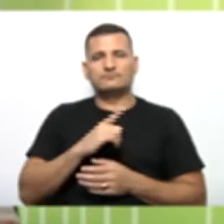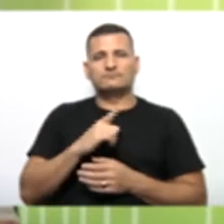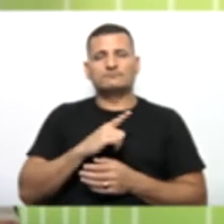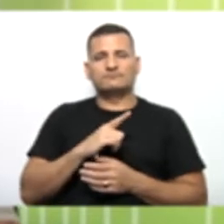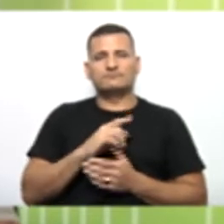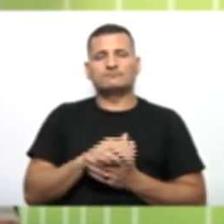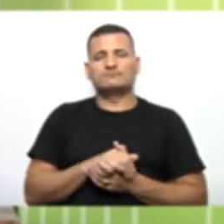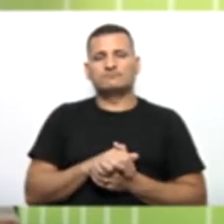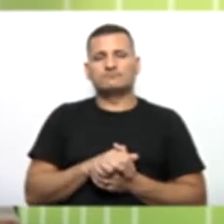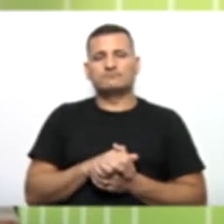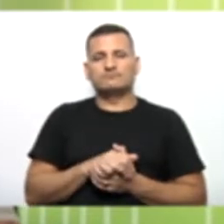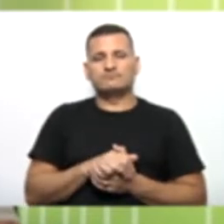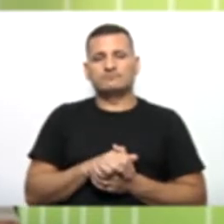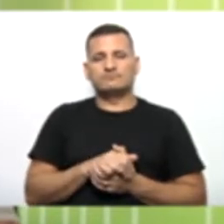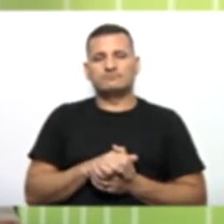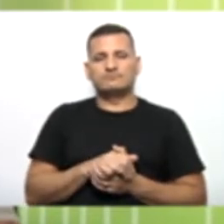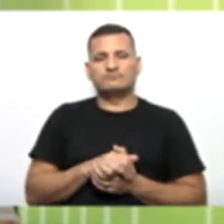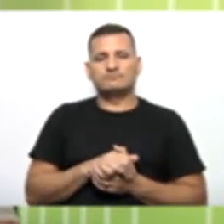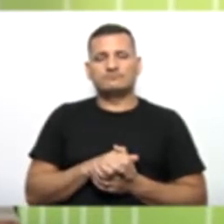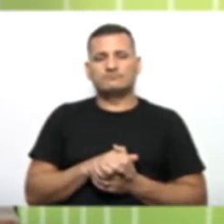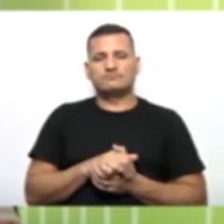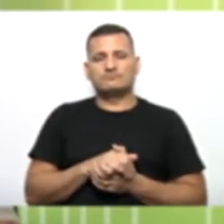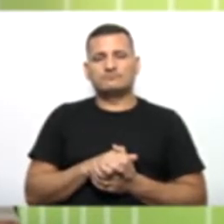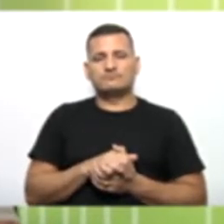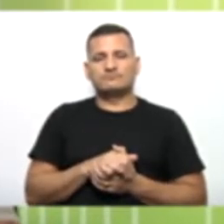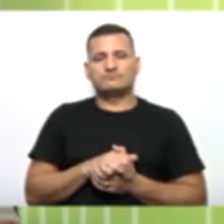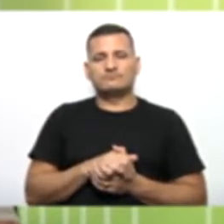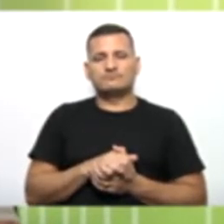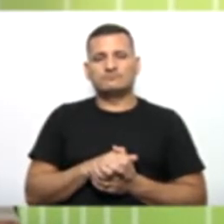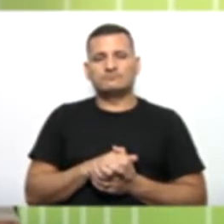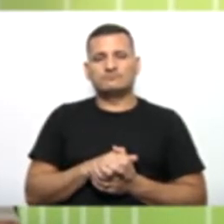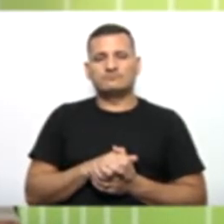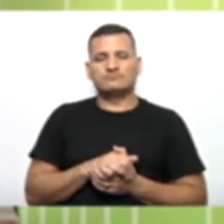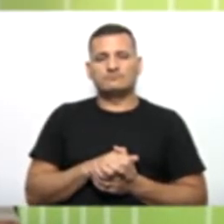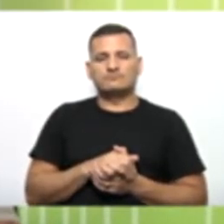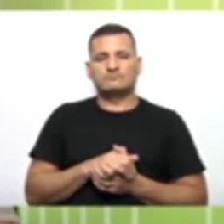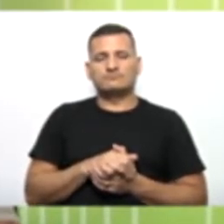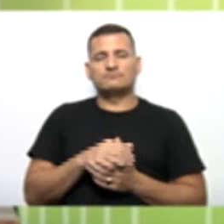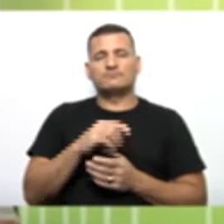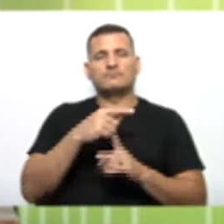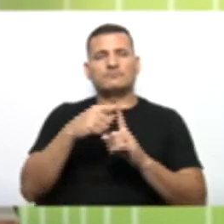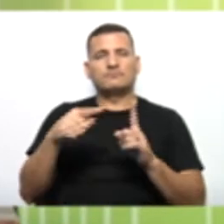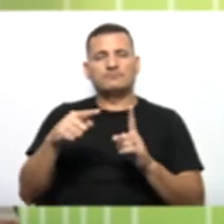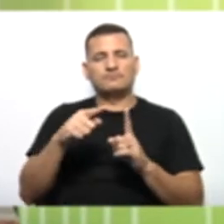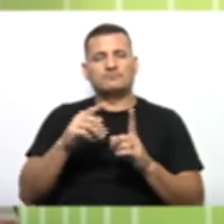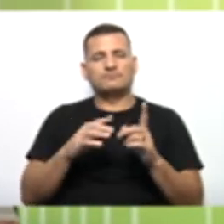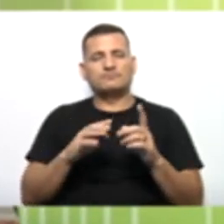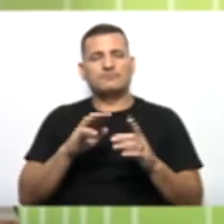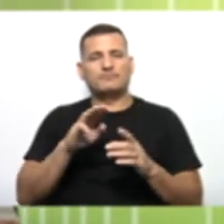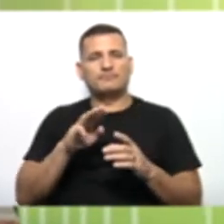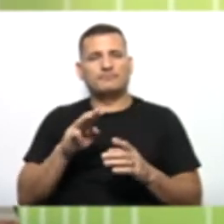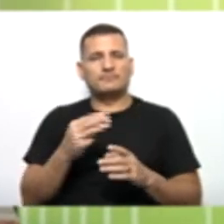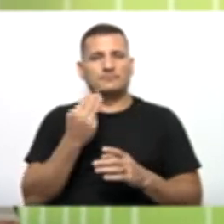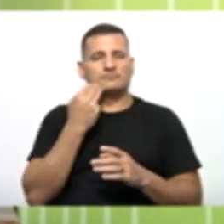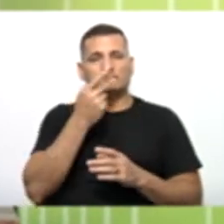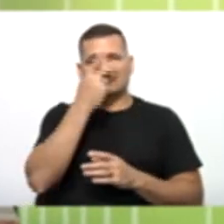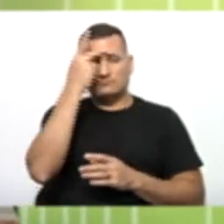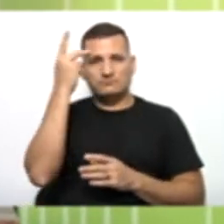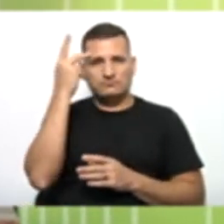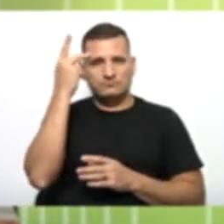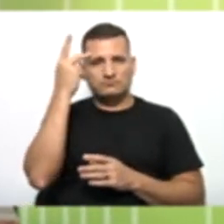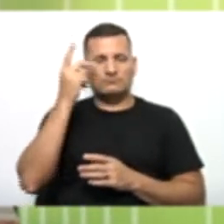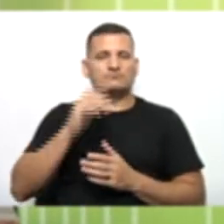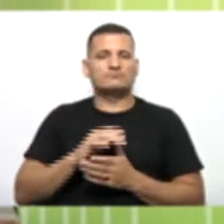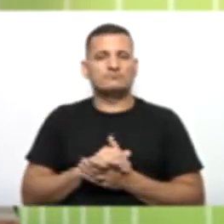de pessoas. Esses 500 milhões de pessoas consomem 1/3 de todos os recursos que são produzidos por esses 7